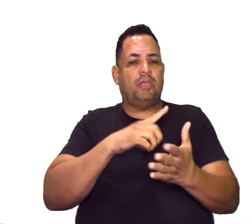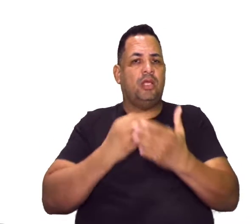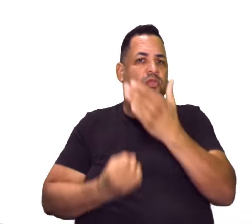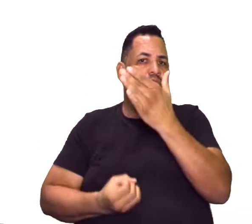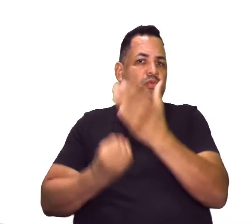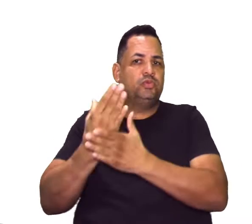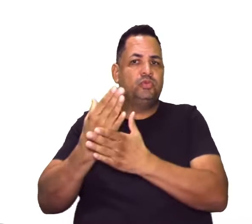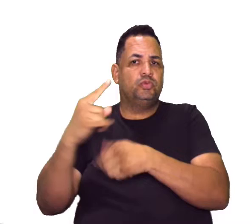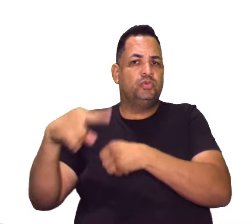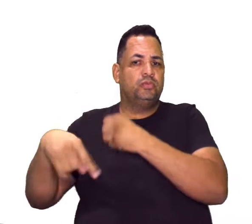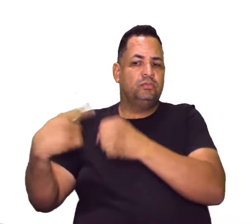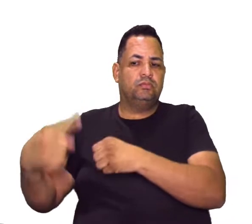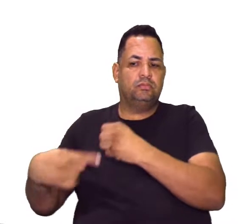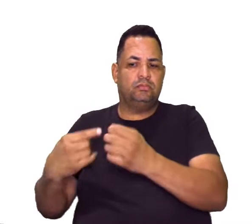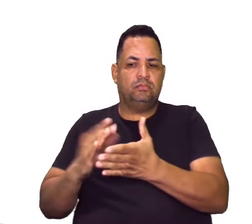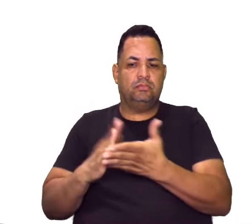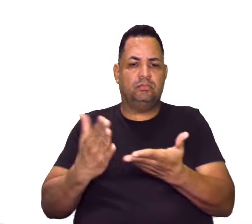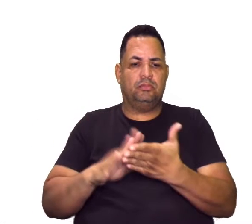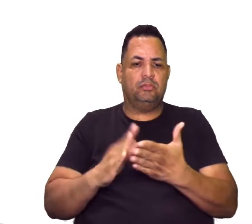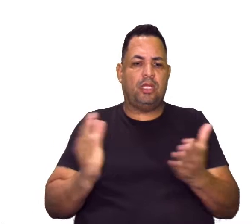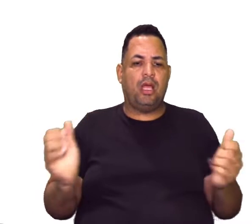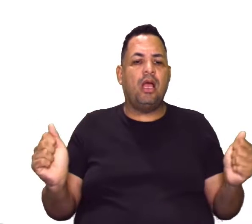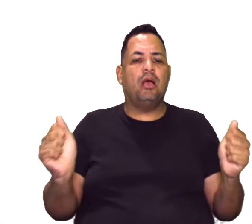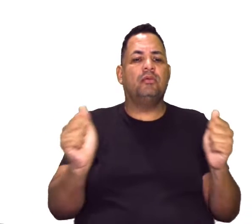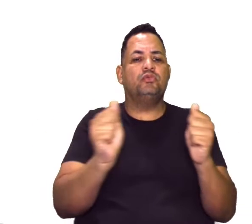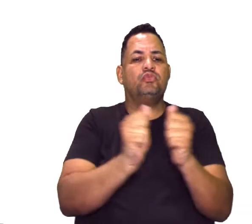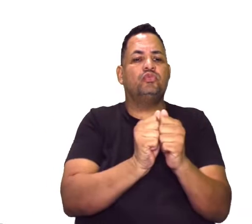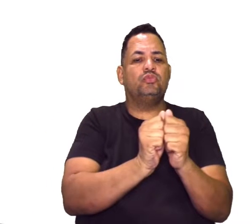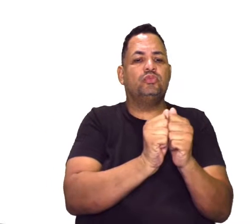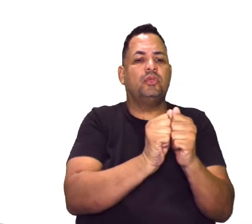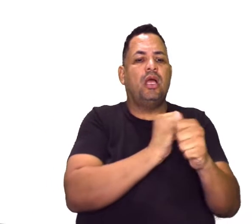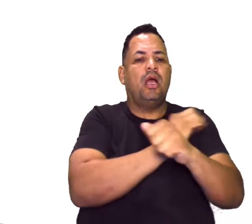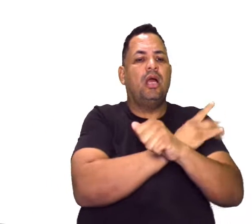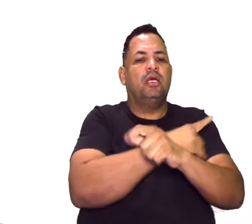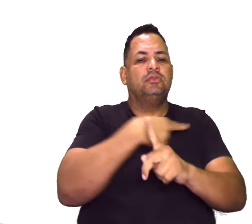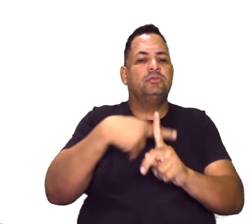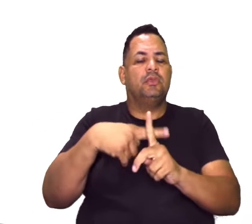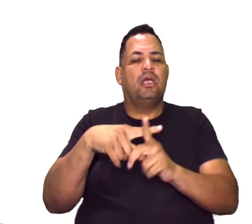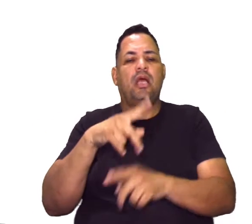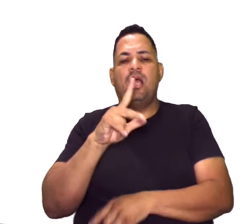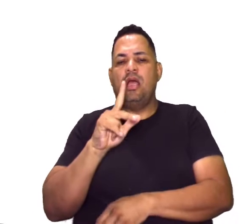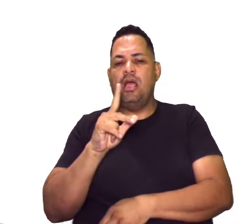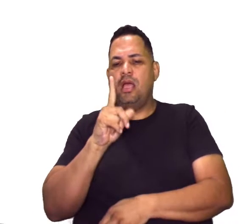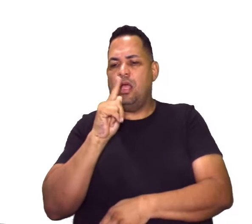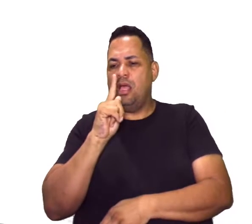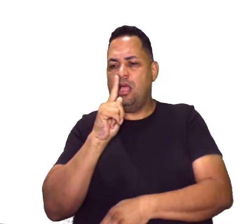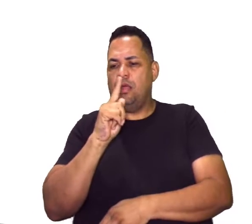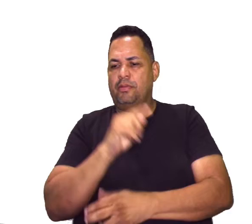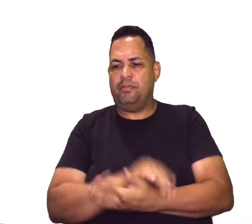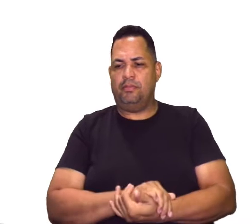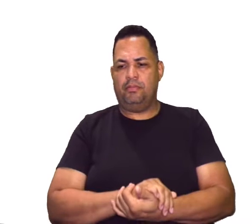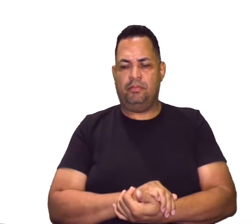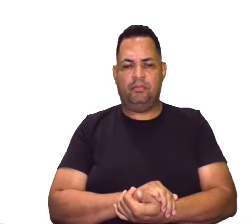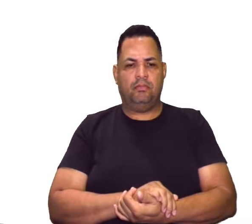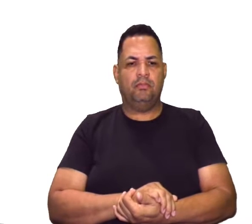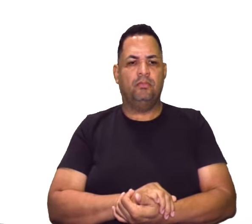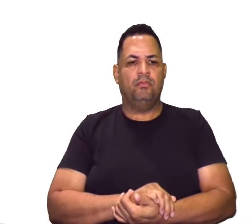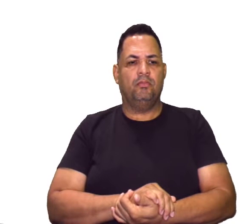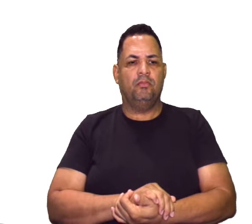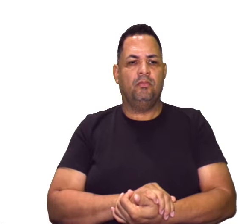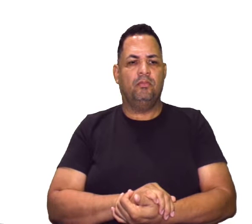formados quando o ácido é colocado na água? Então, vamos lá. A resposta certa